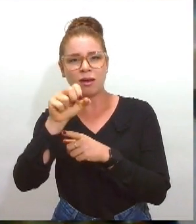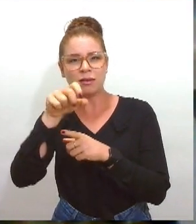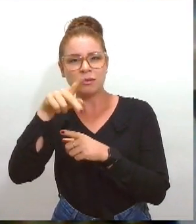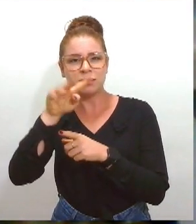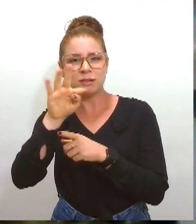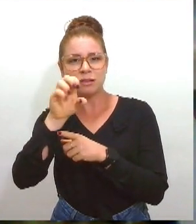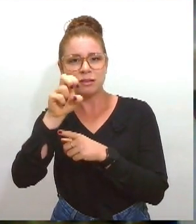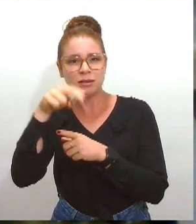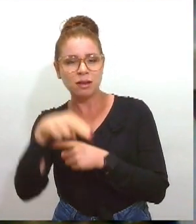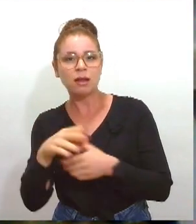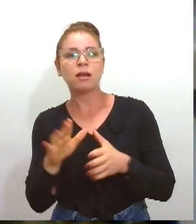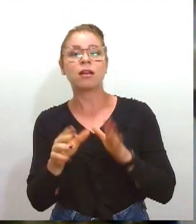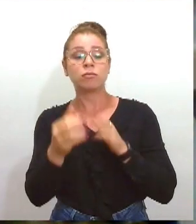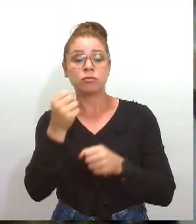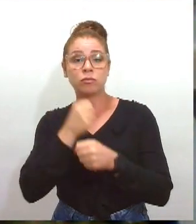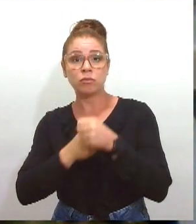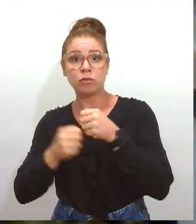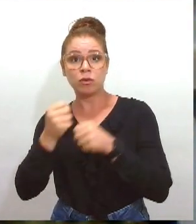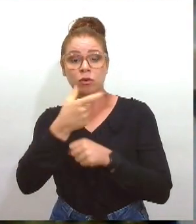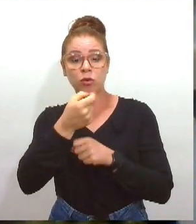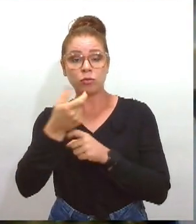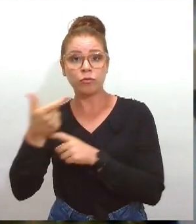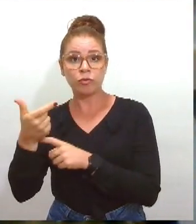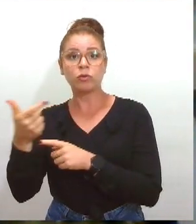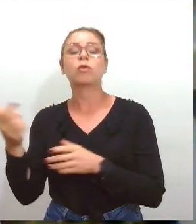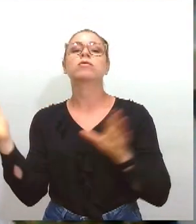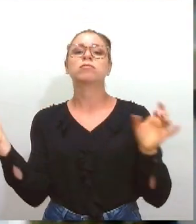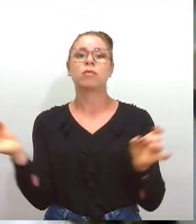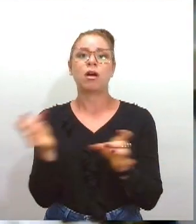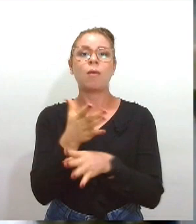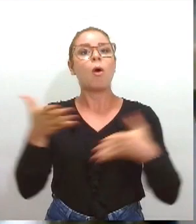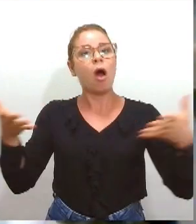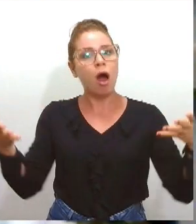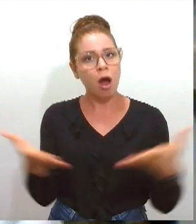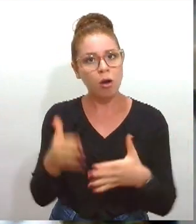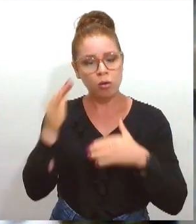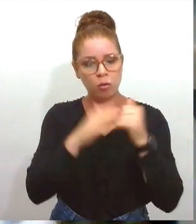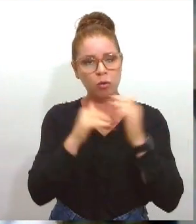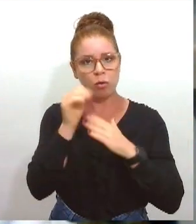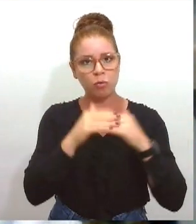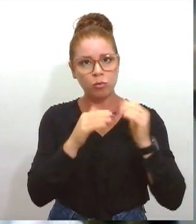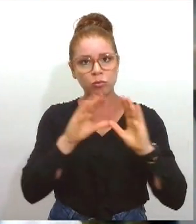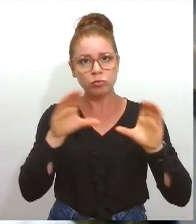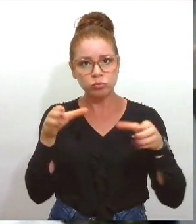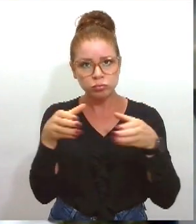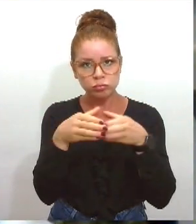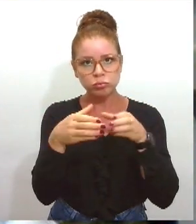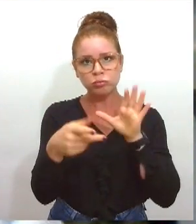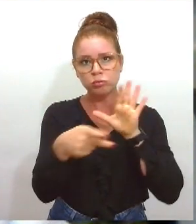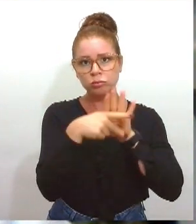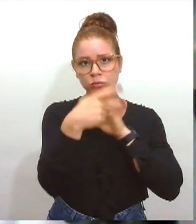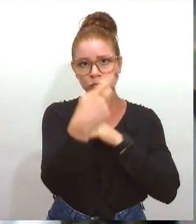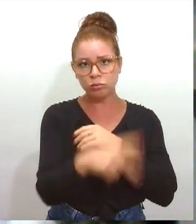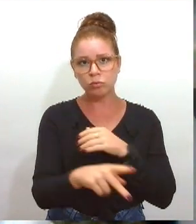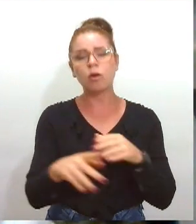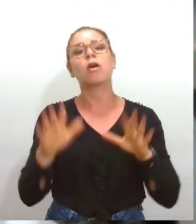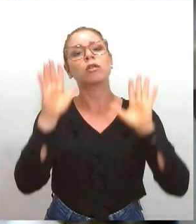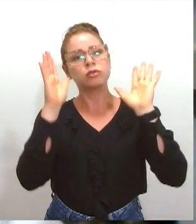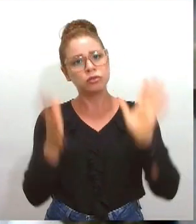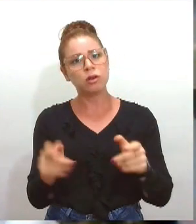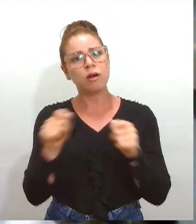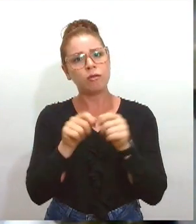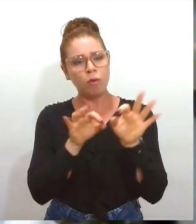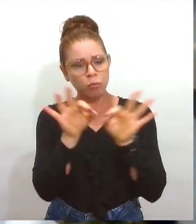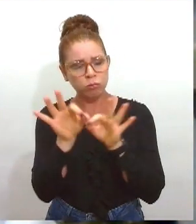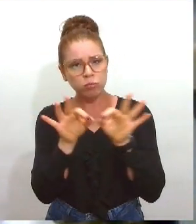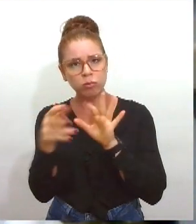2022 e agora, né, o hospital está com a equipe realizando o procedimento com sua própria organização.